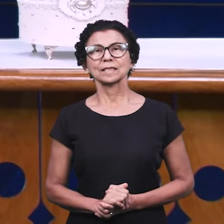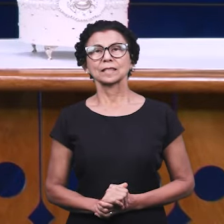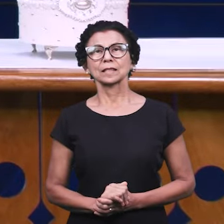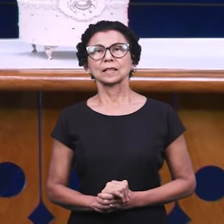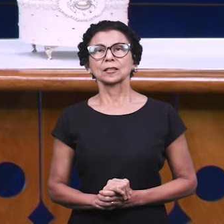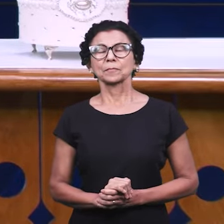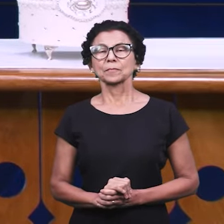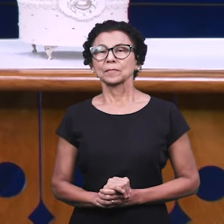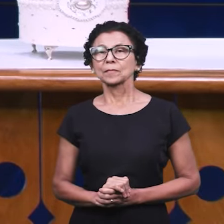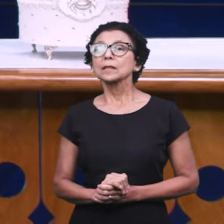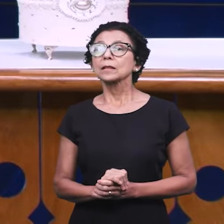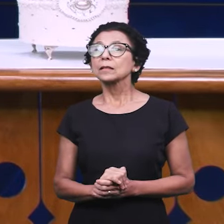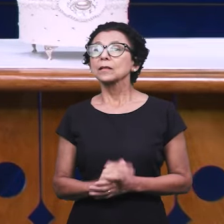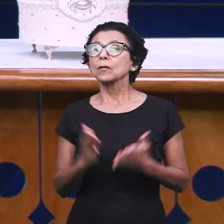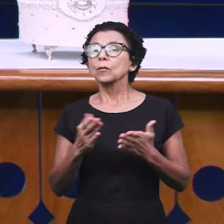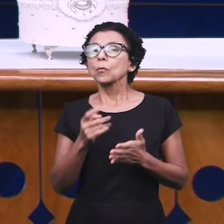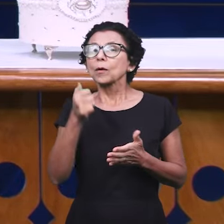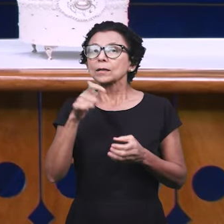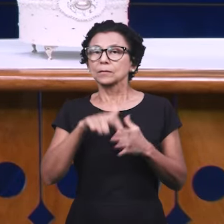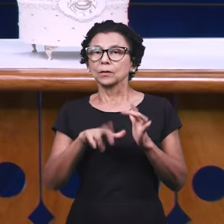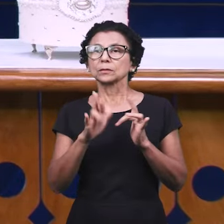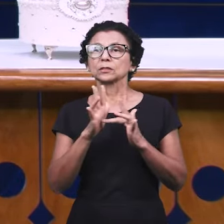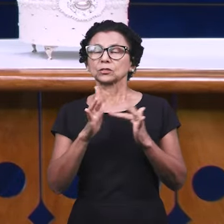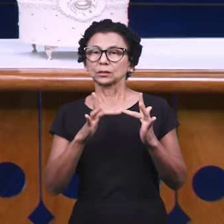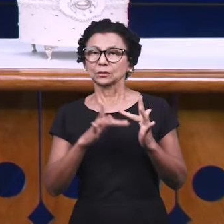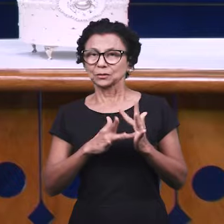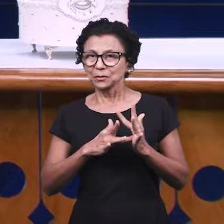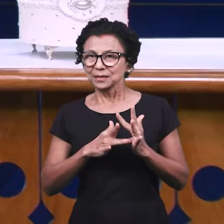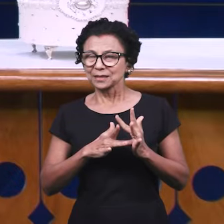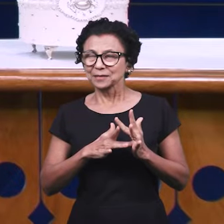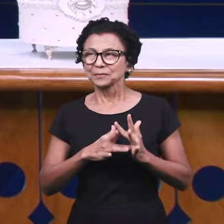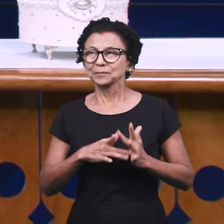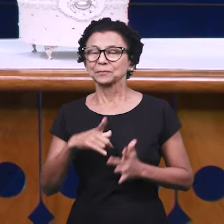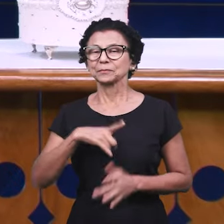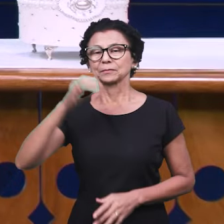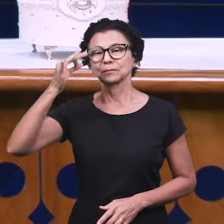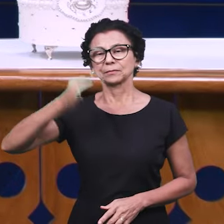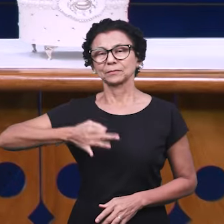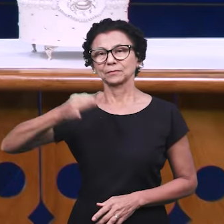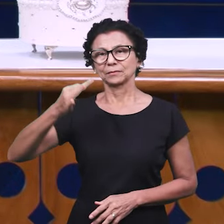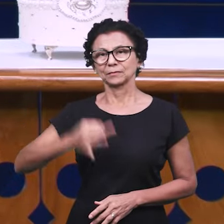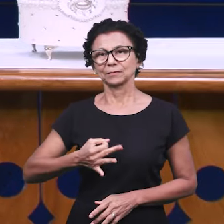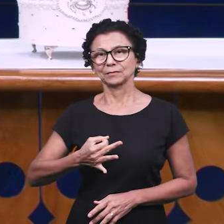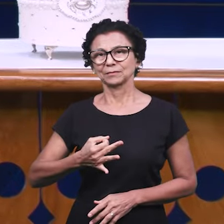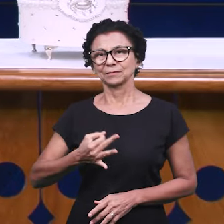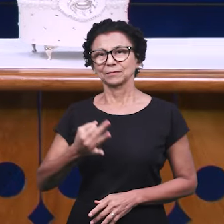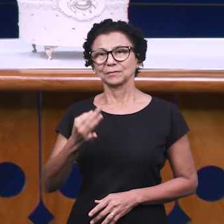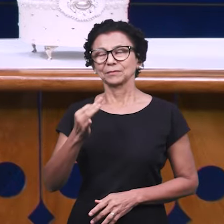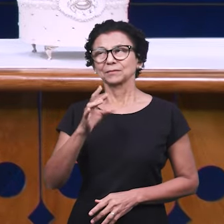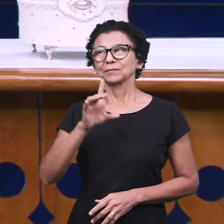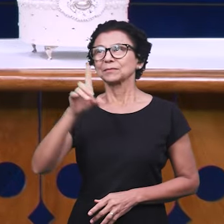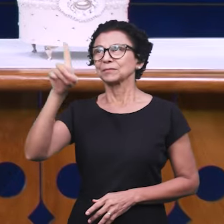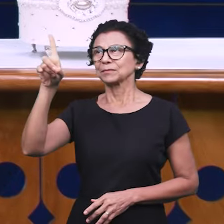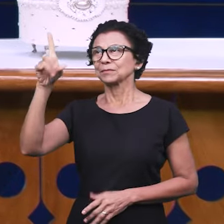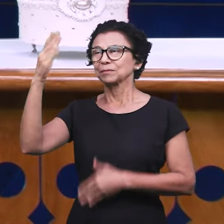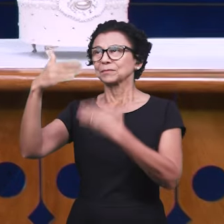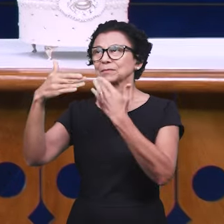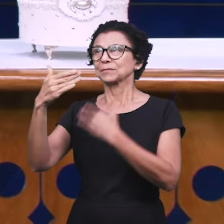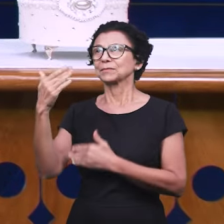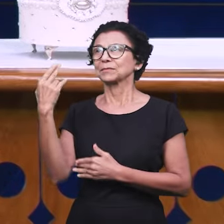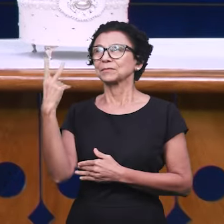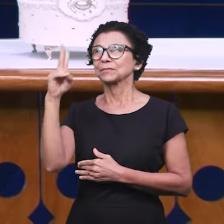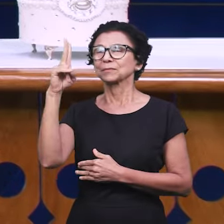nós chamamos de breve, é a certeza que em Deus alcançaremos a vitória maior, que é um dia morar com